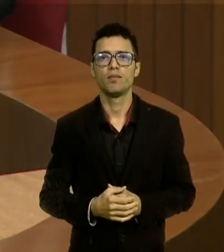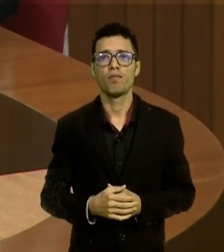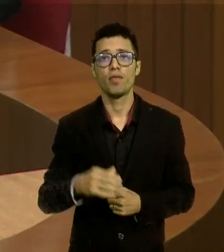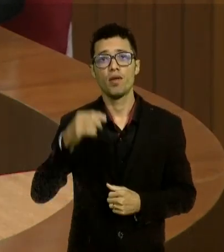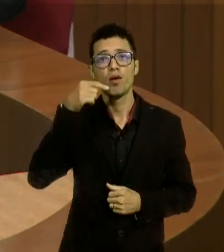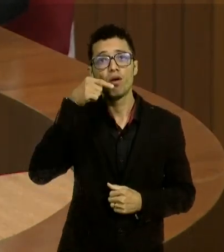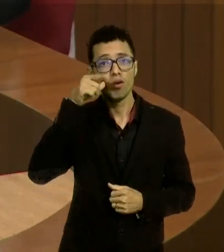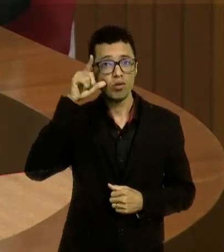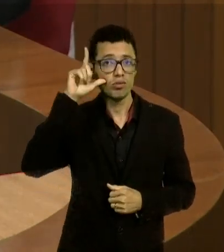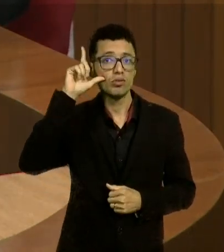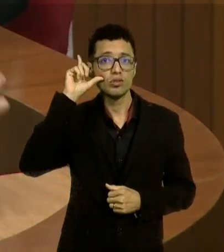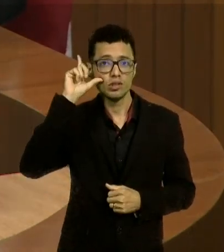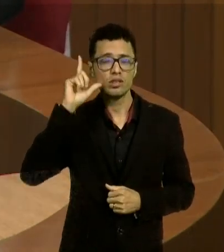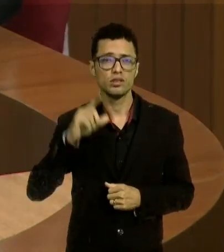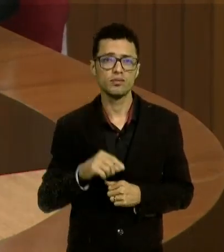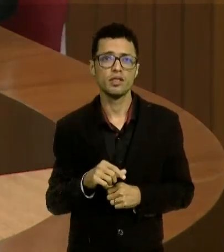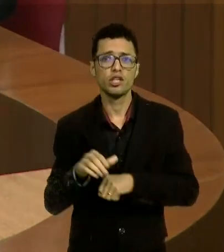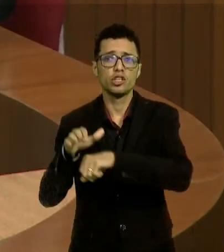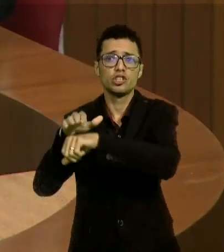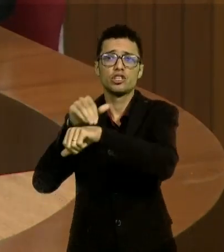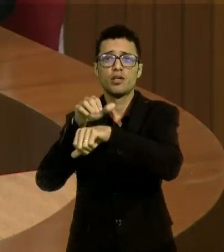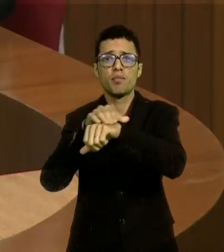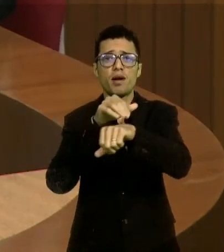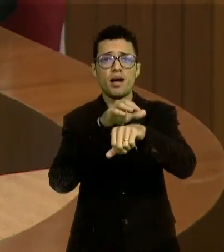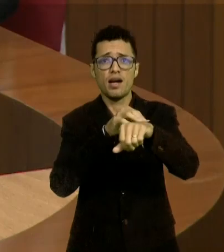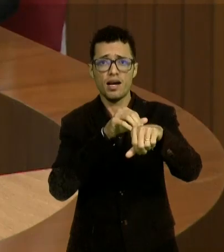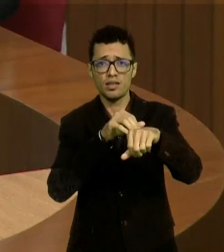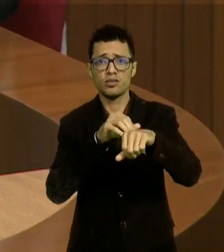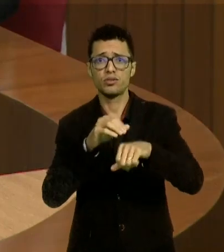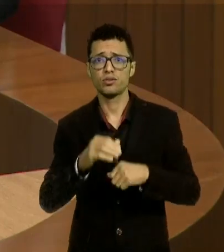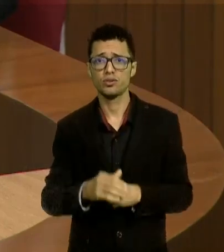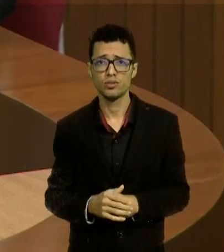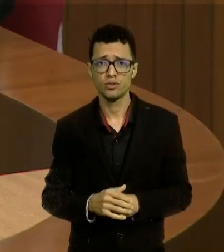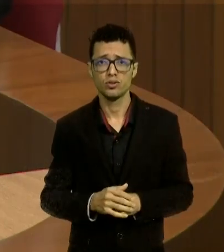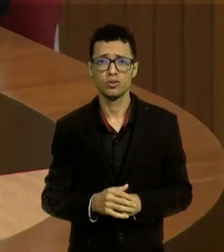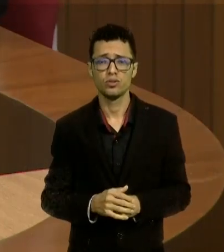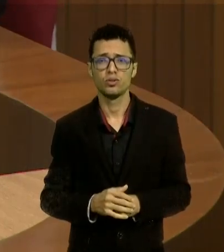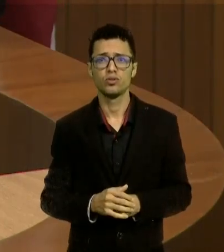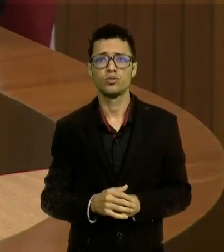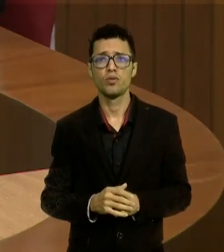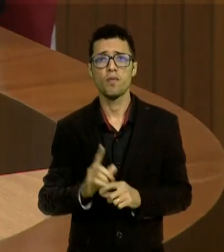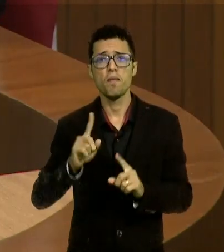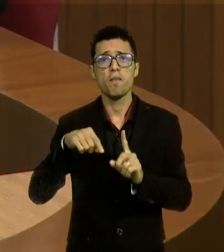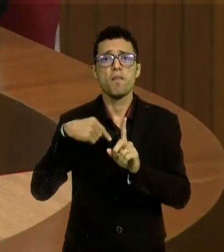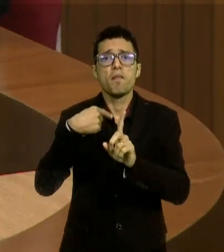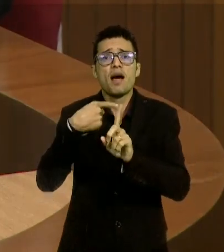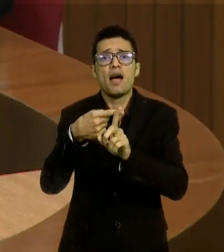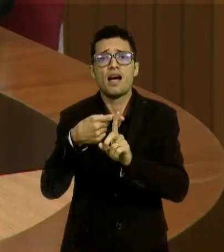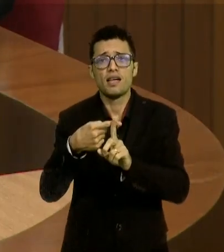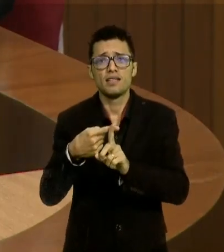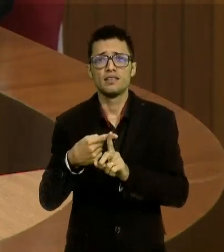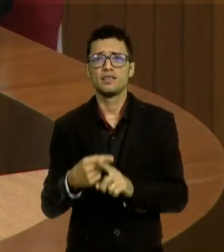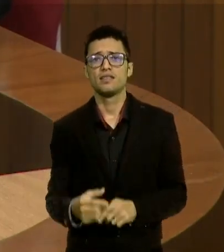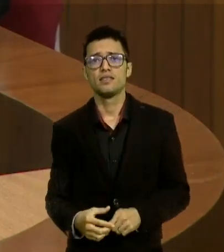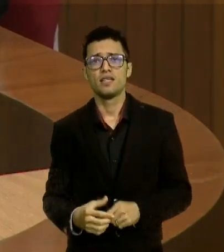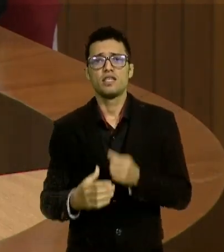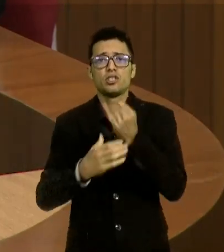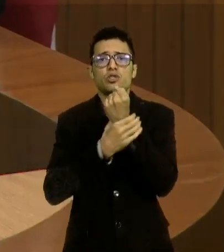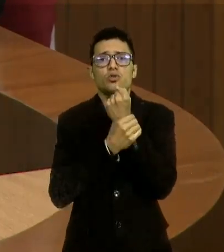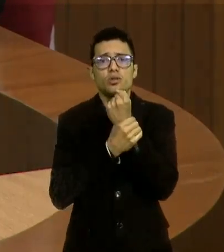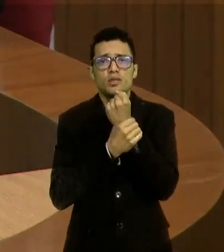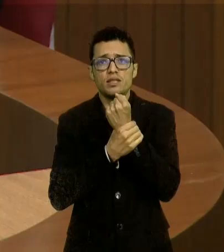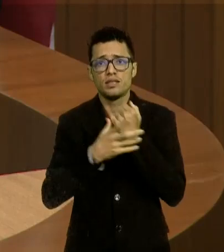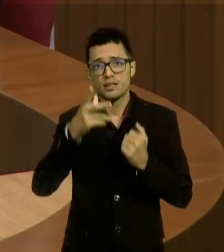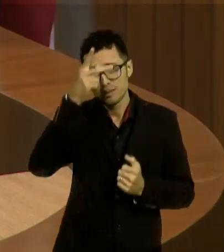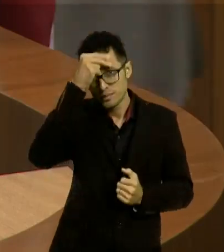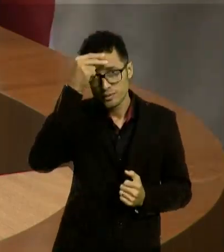chamados mais guardas através de um concurso para a Guarda Municipal de Balsas. Já são 99,